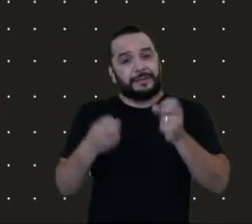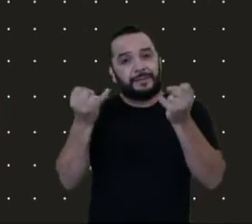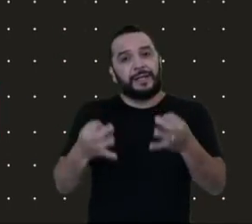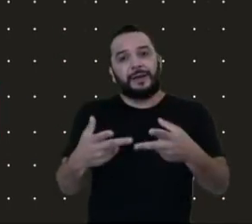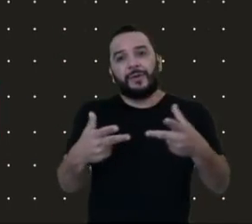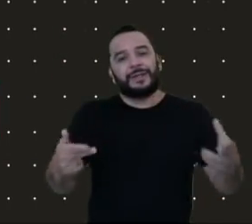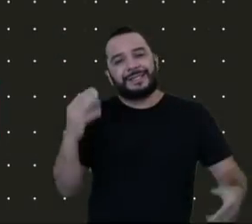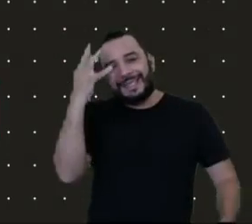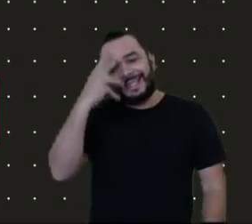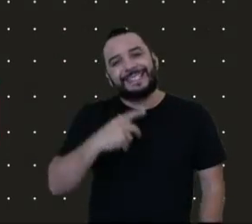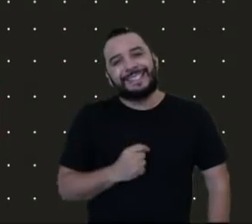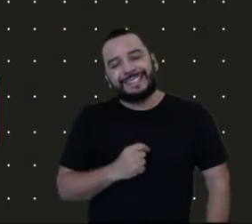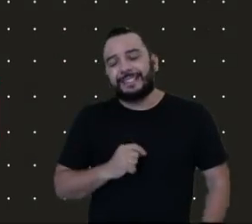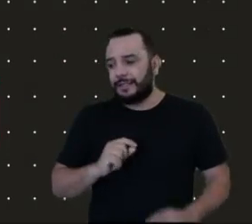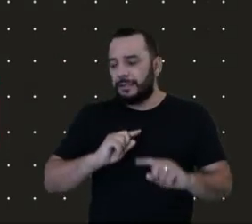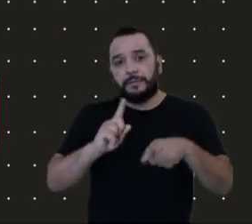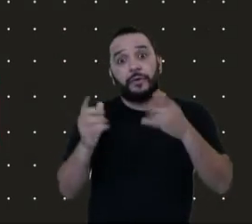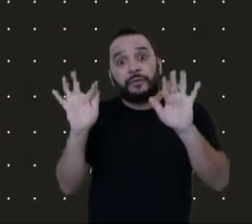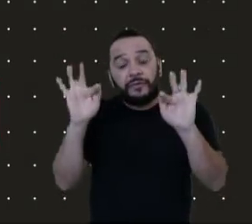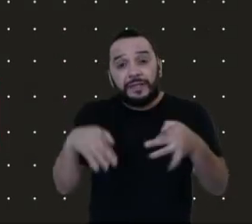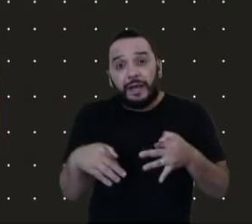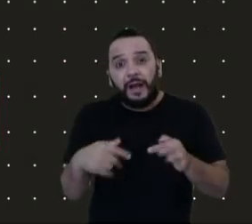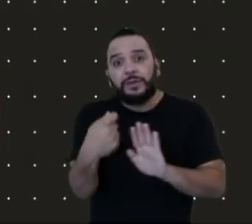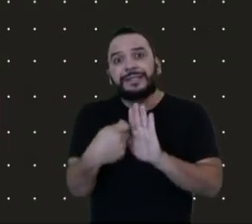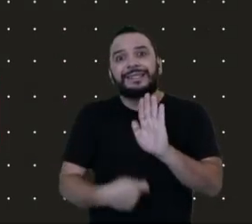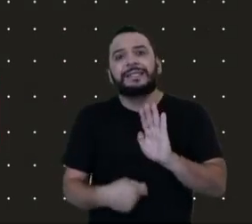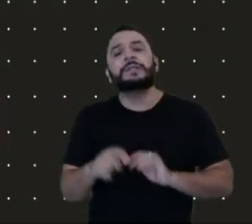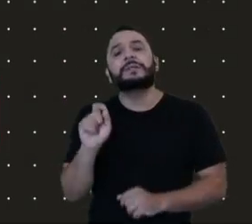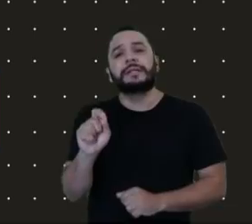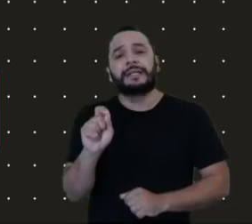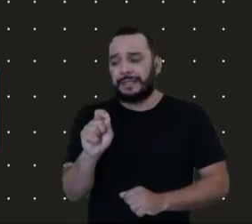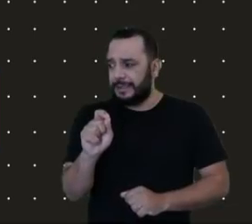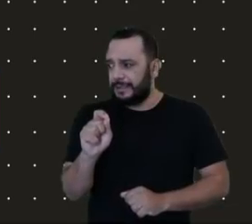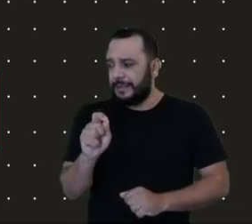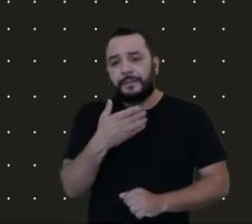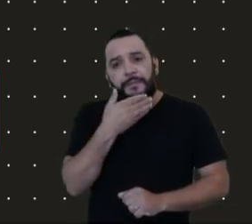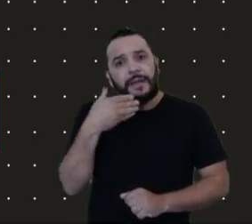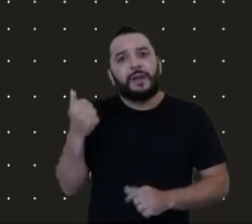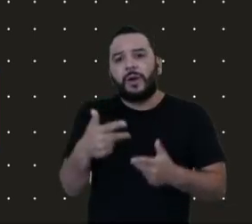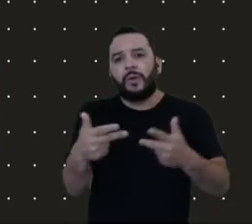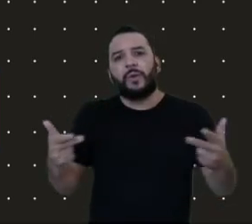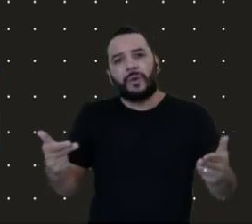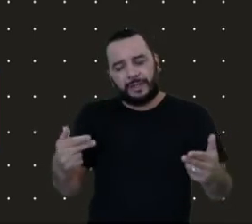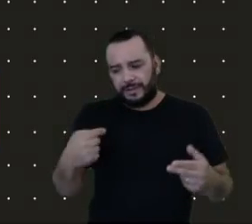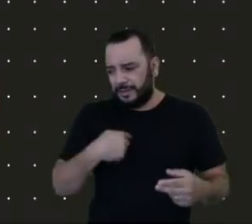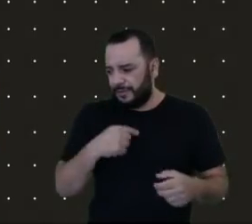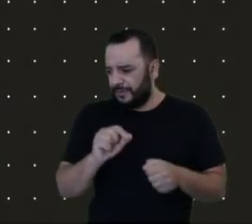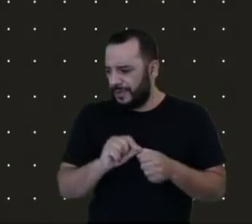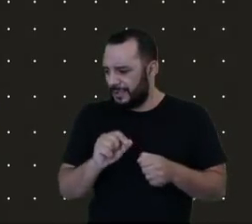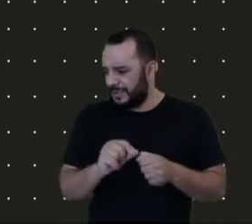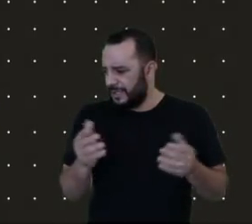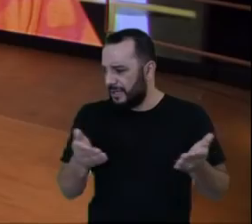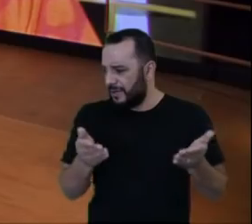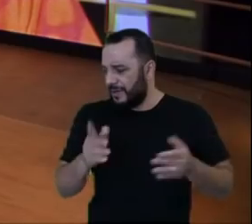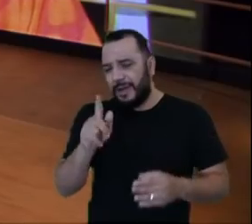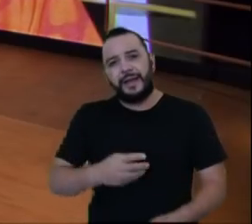de consolo, precisam de alguma forma se sentir apoiadas, acolhidas nessa dor da perda. Não é fácil